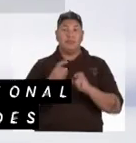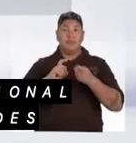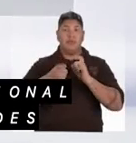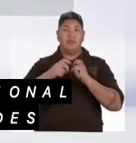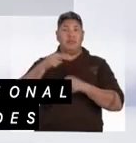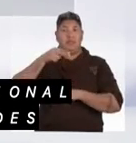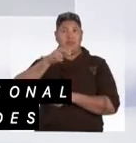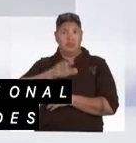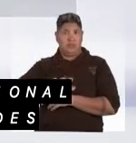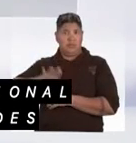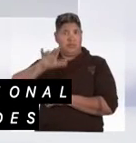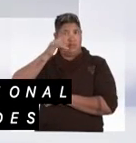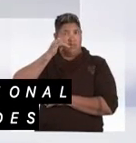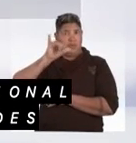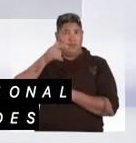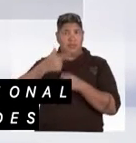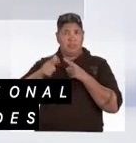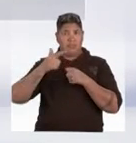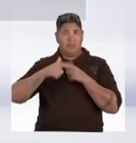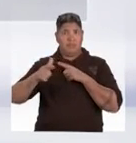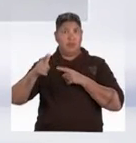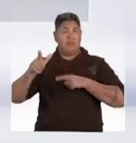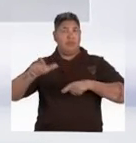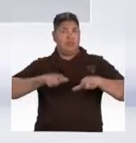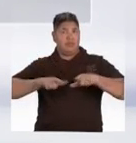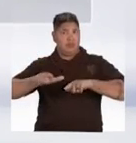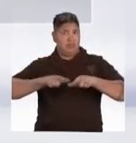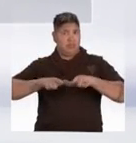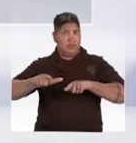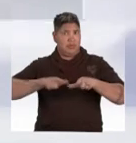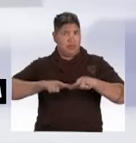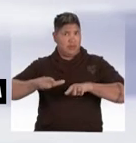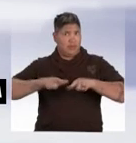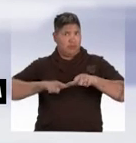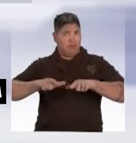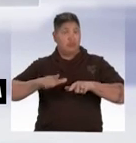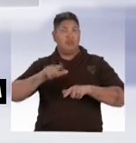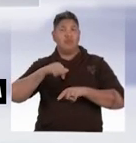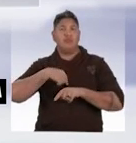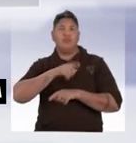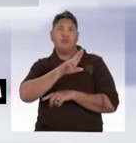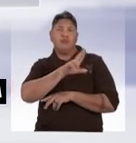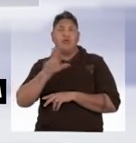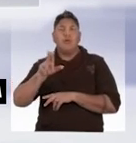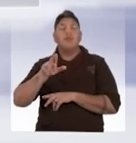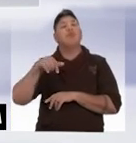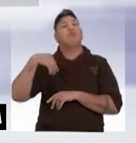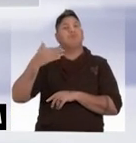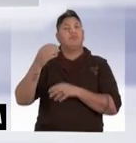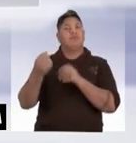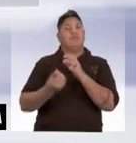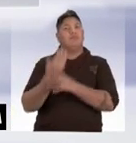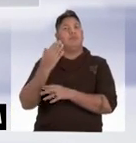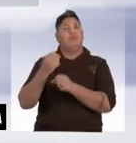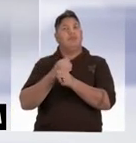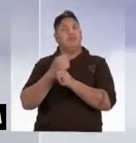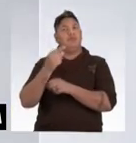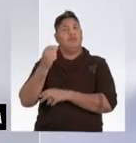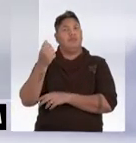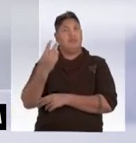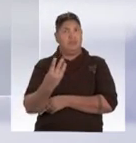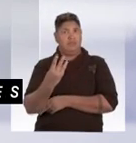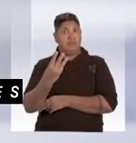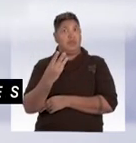A Coordenadoria Nacional de Combate às Fraudes nas Relações de Trabalho, também conhecida como CONAFRET, foi criada em 2003